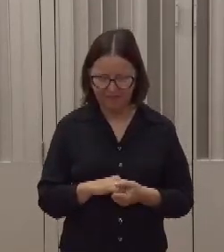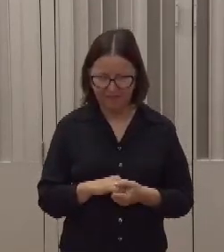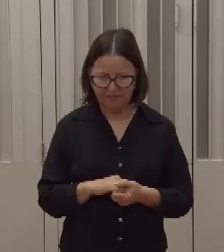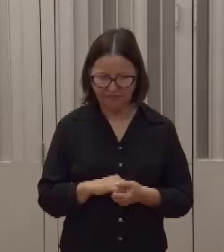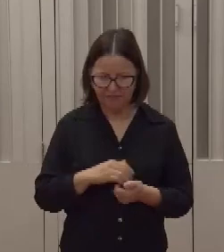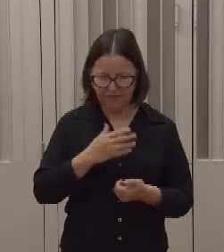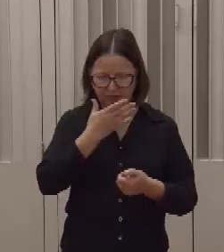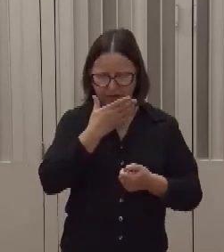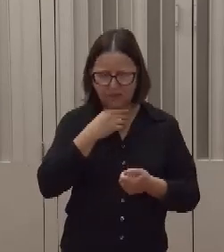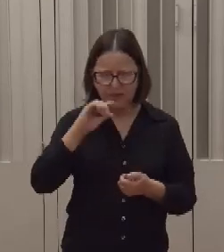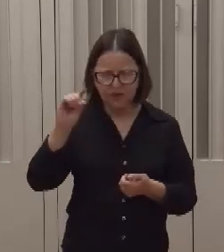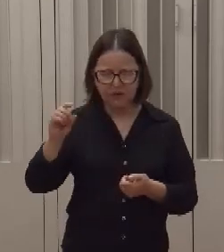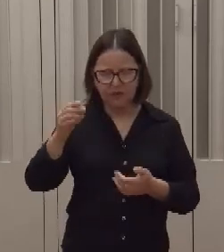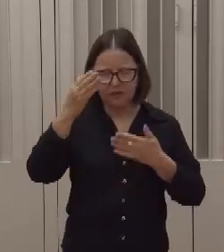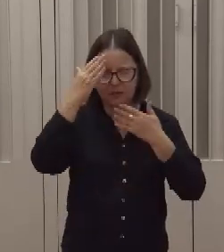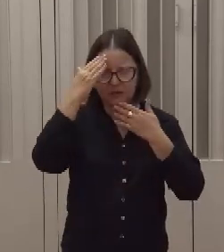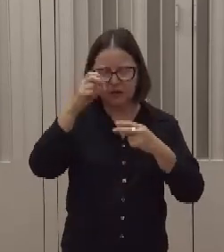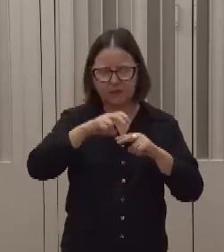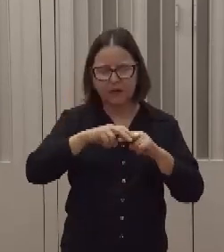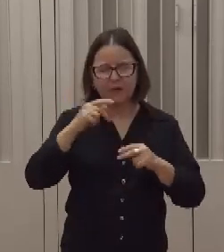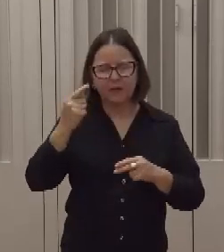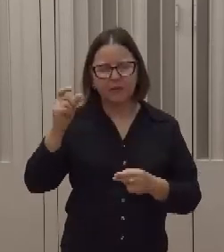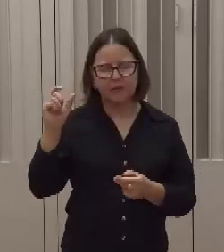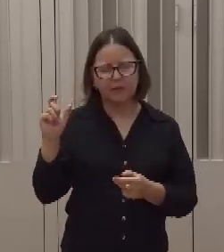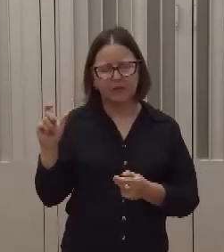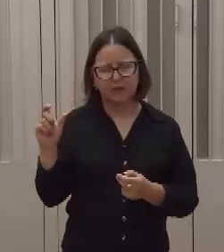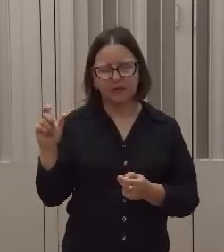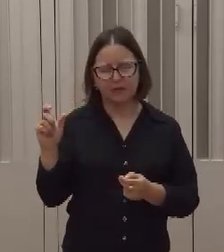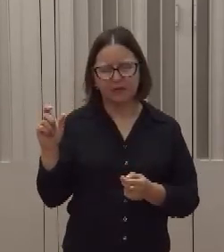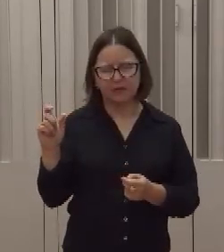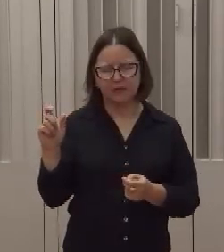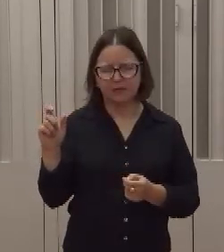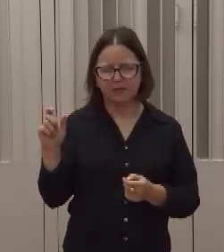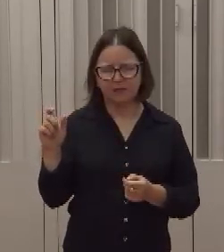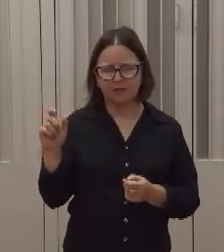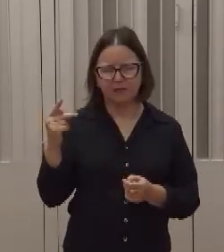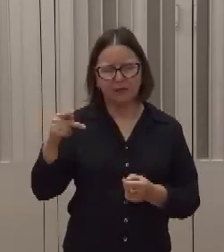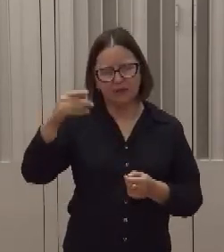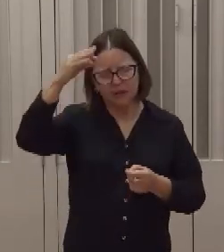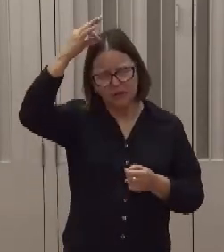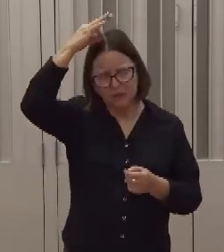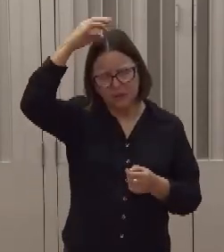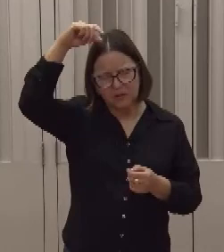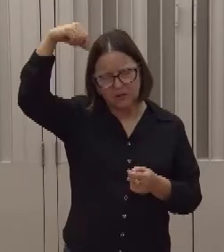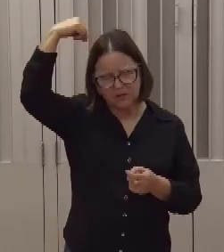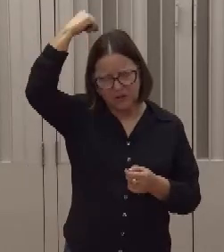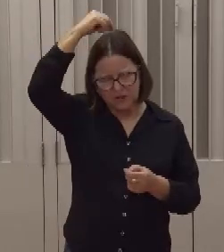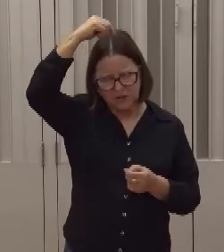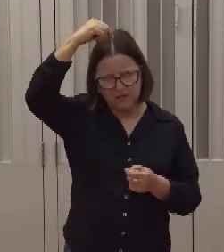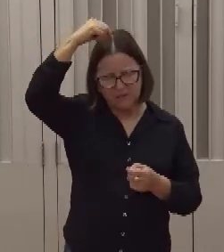Pai, obrigado pela Tua palavra, Deus. Que o Teu Espírito Santo